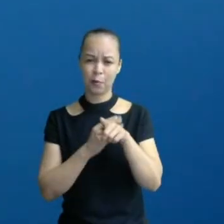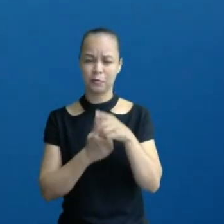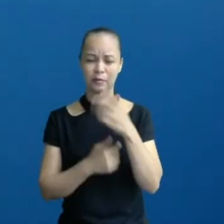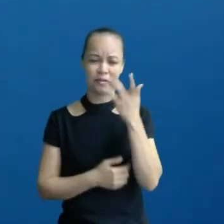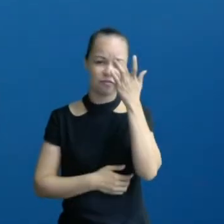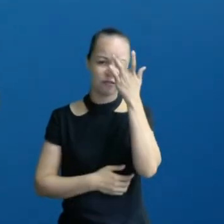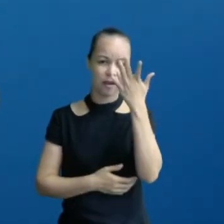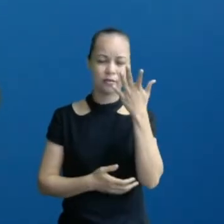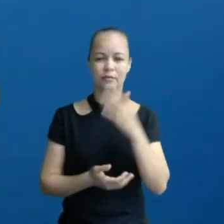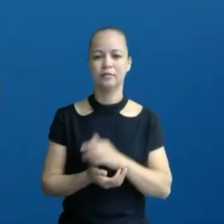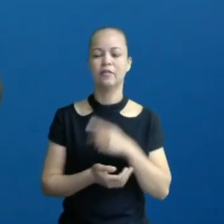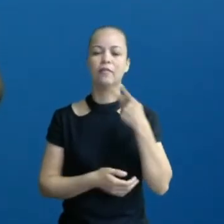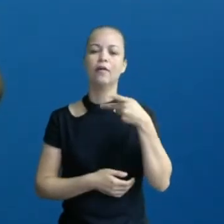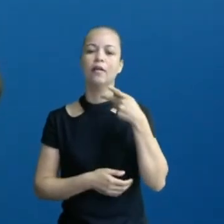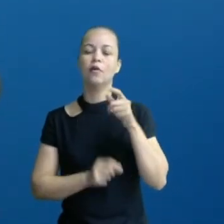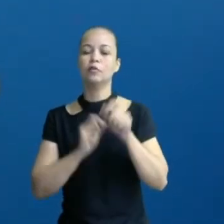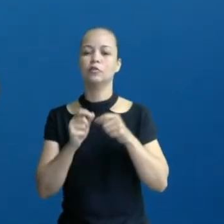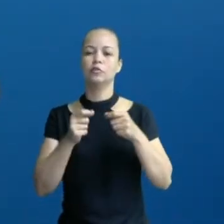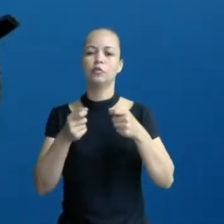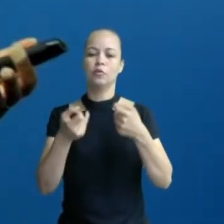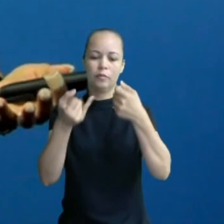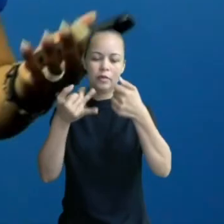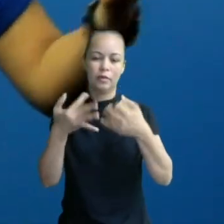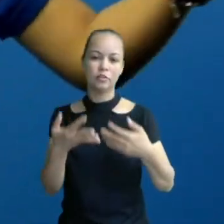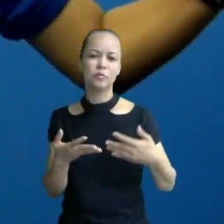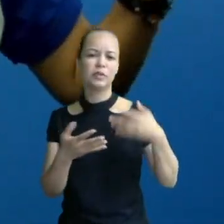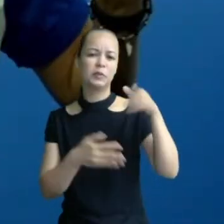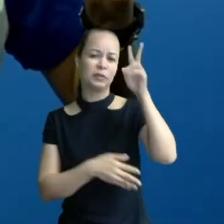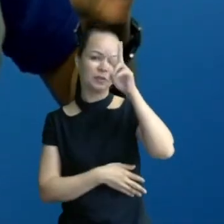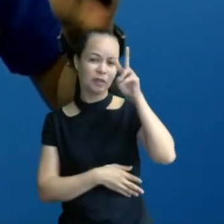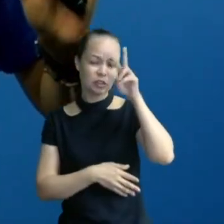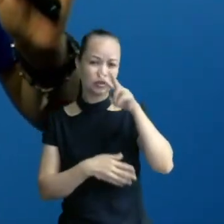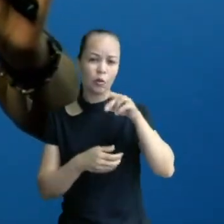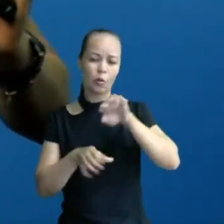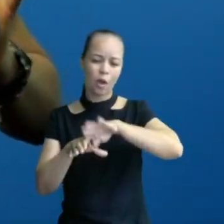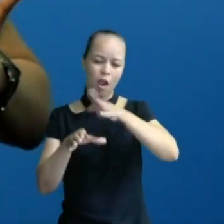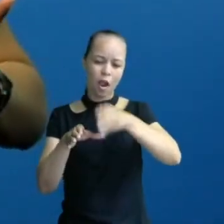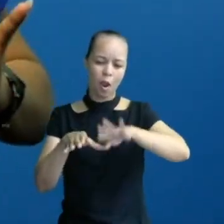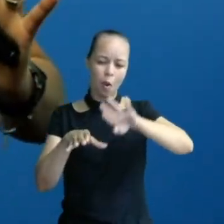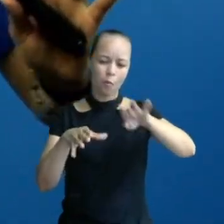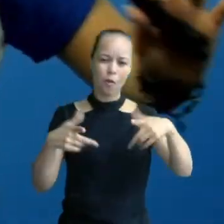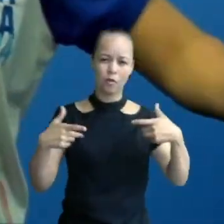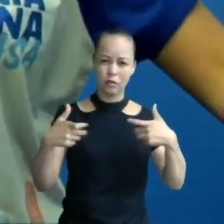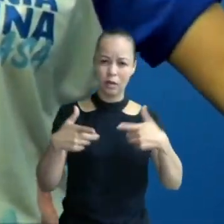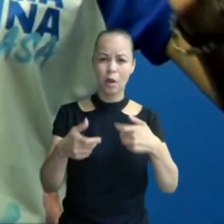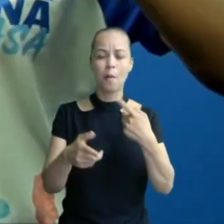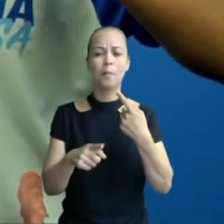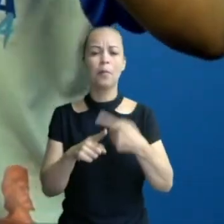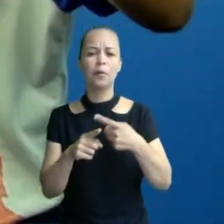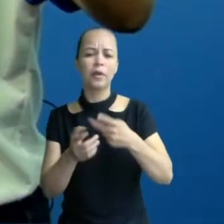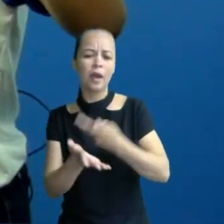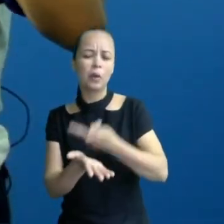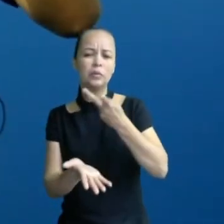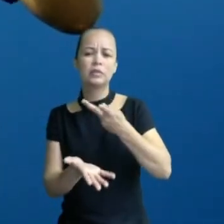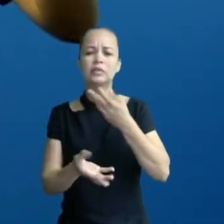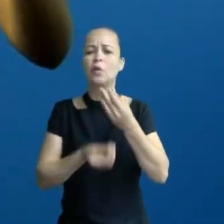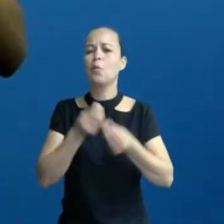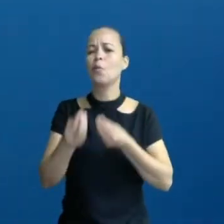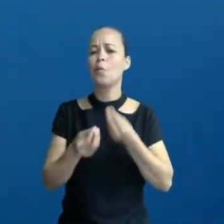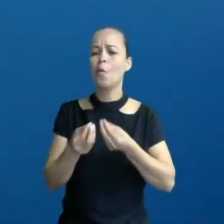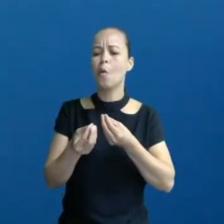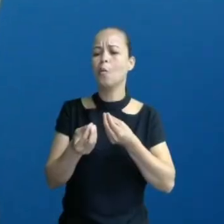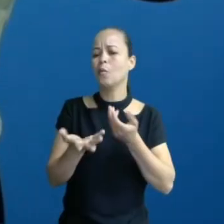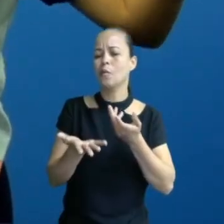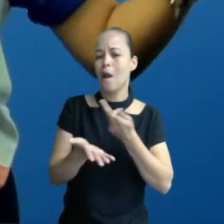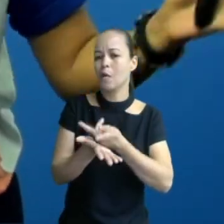bom? A gente falou sobre a história todinha do Monte das Tabocas, o porquê que aconteceu essa batalha, como foi que veio, como foi que